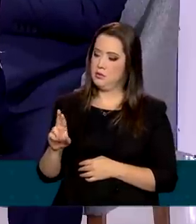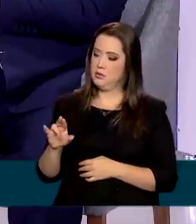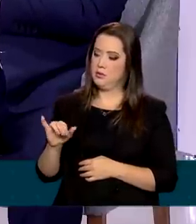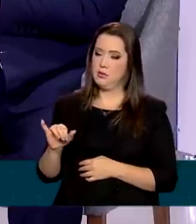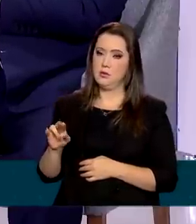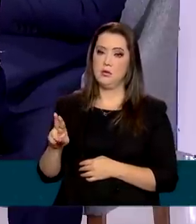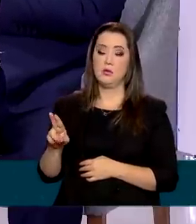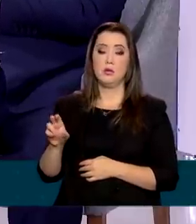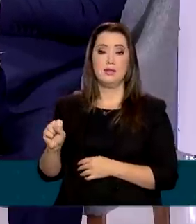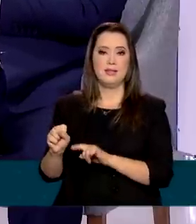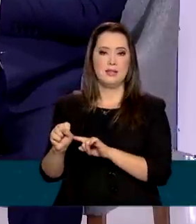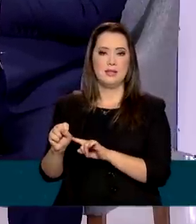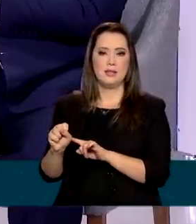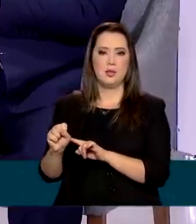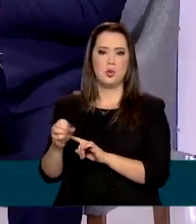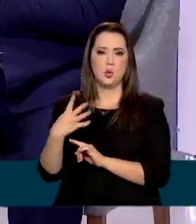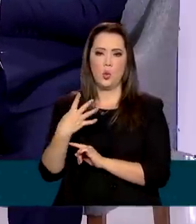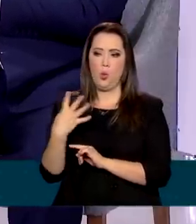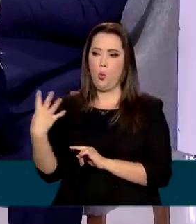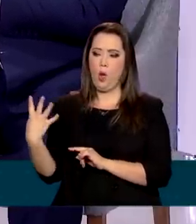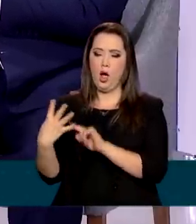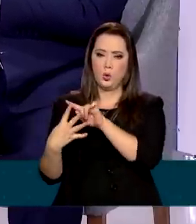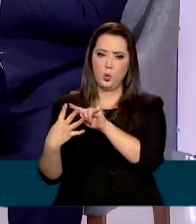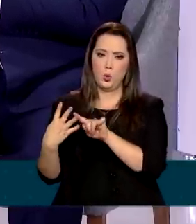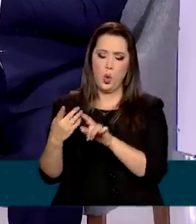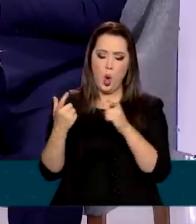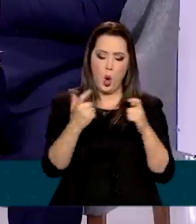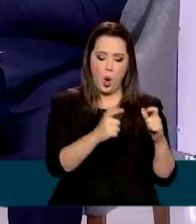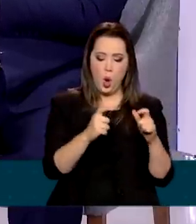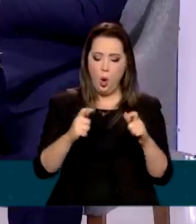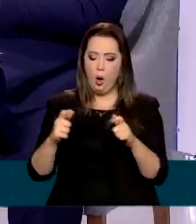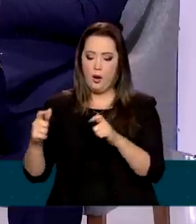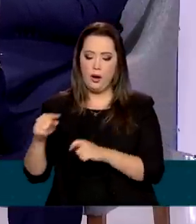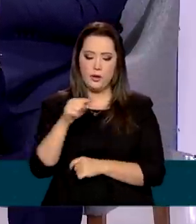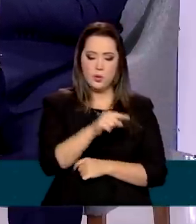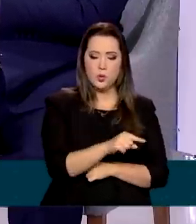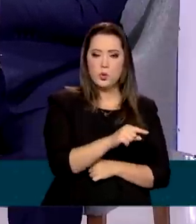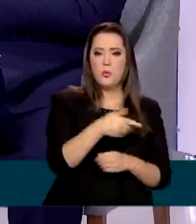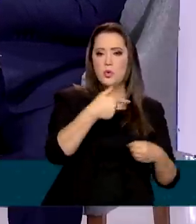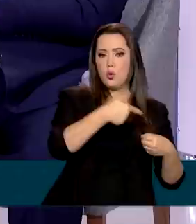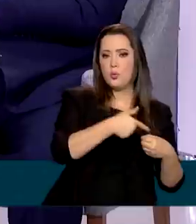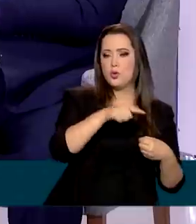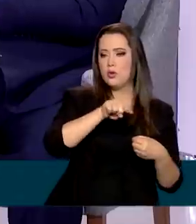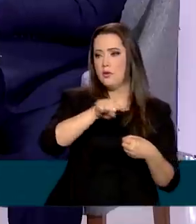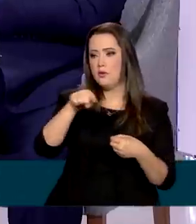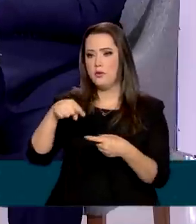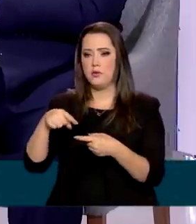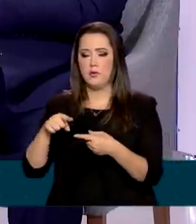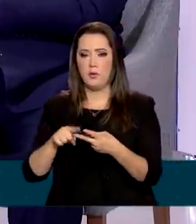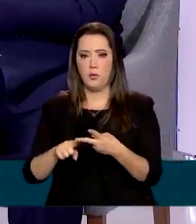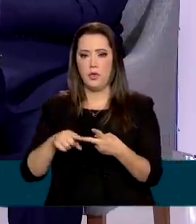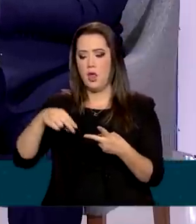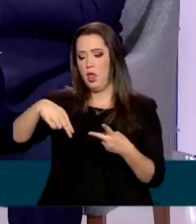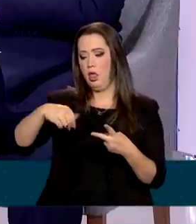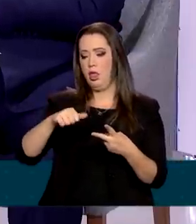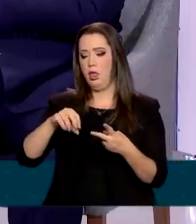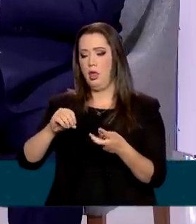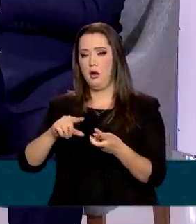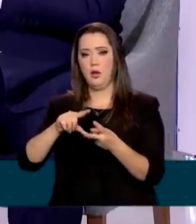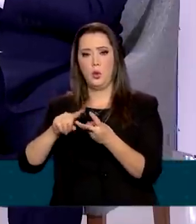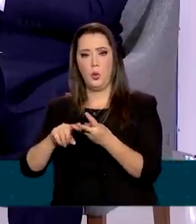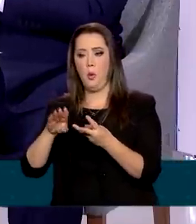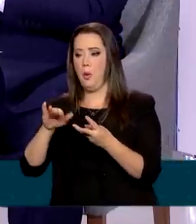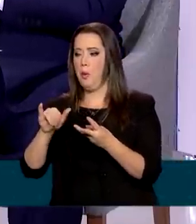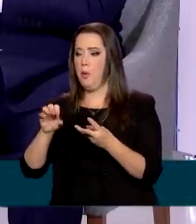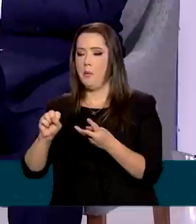um deles ligado a biocombustíveis, um de nanomateriais, outro de ciências da vida, de biociências, e